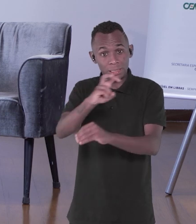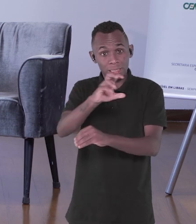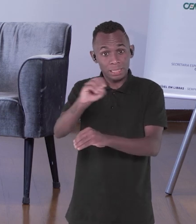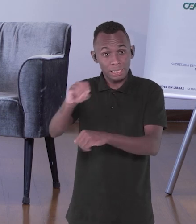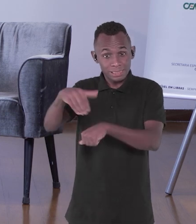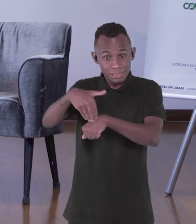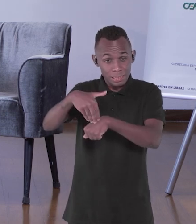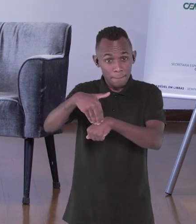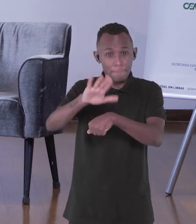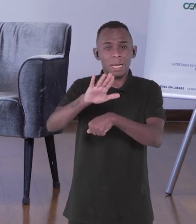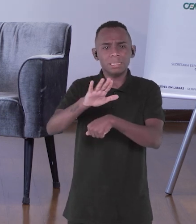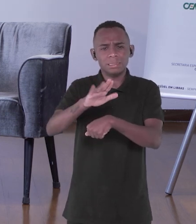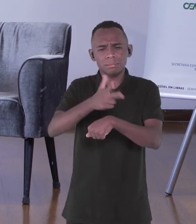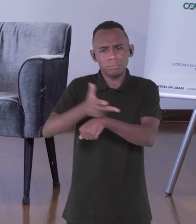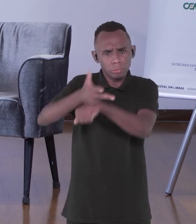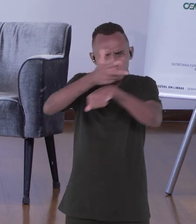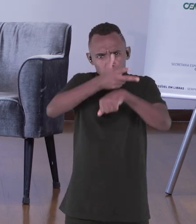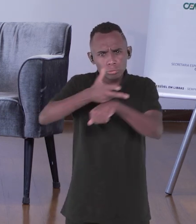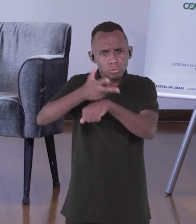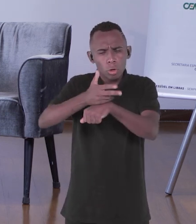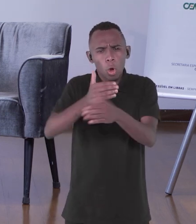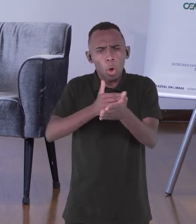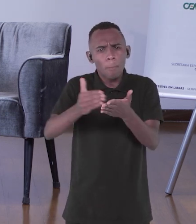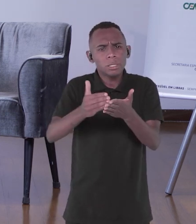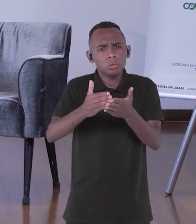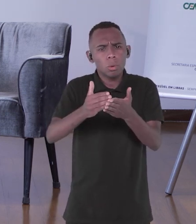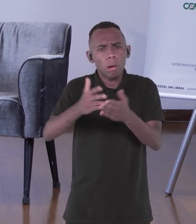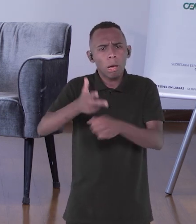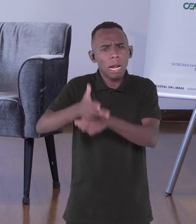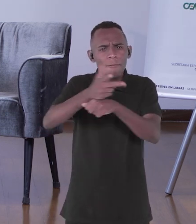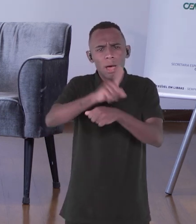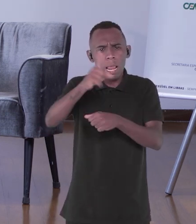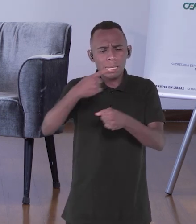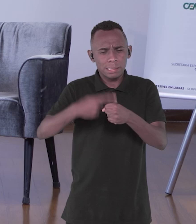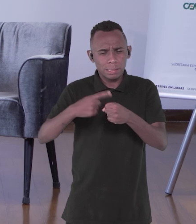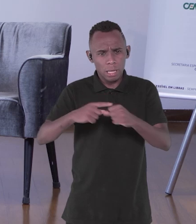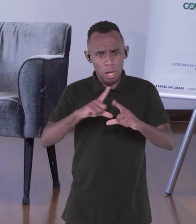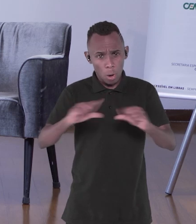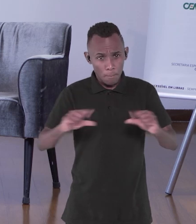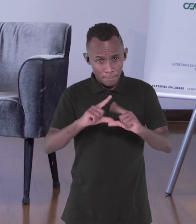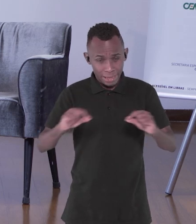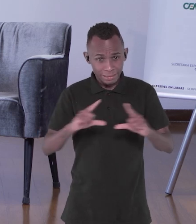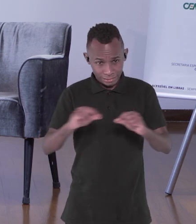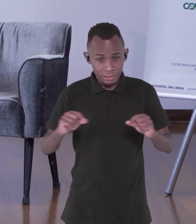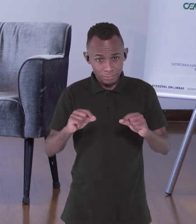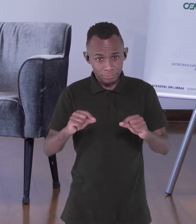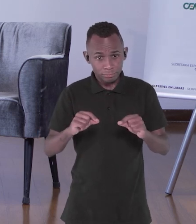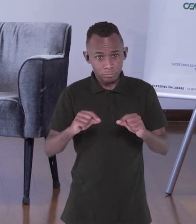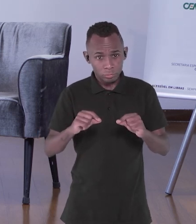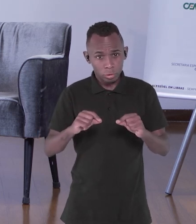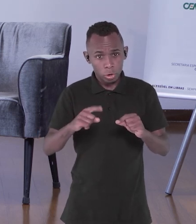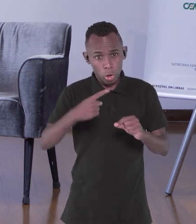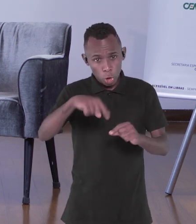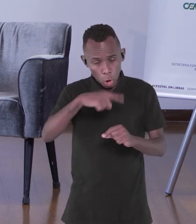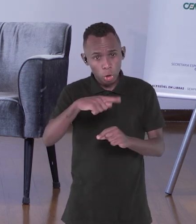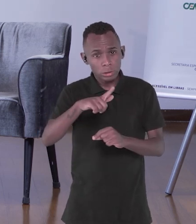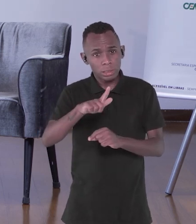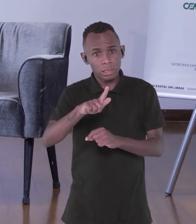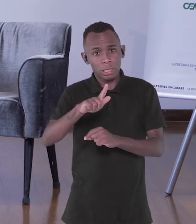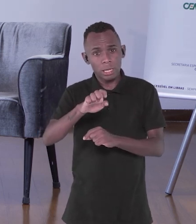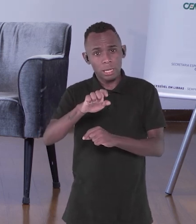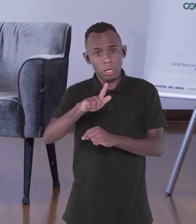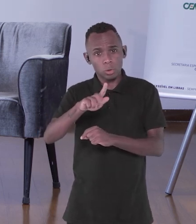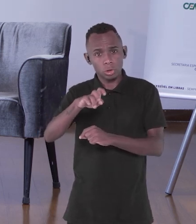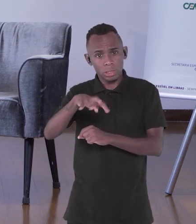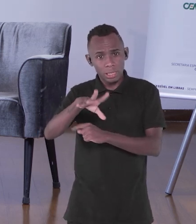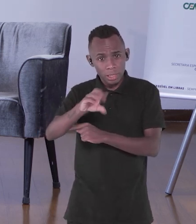todos, desde que a gente começou a gravar lá em Brasília, quando o Eugênio Butti dirigia a TV Câmara